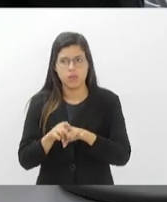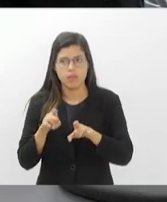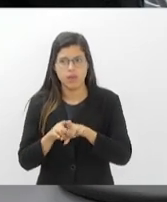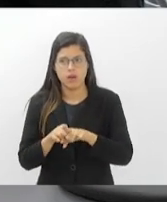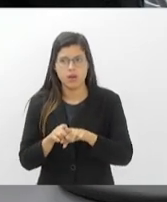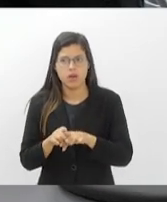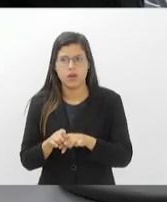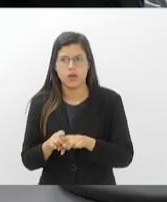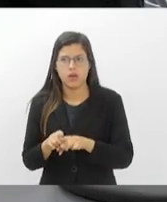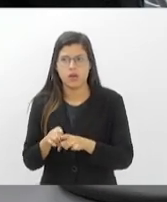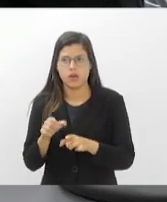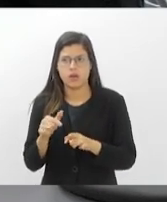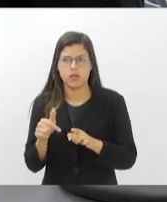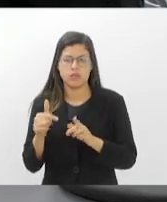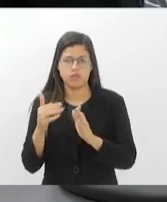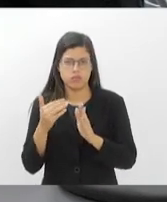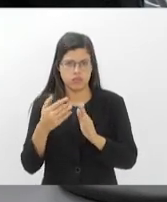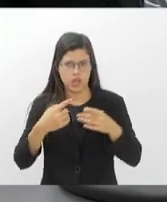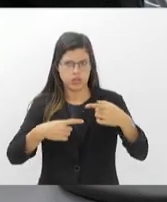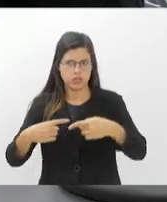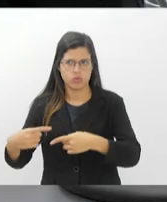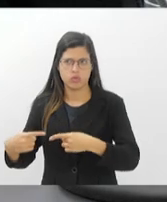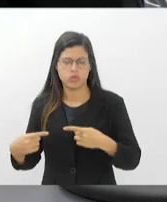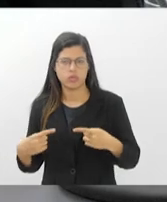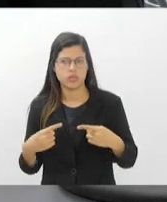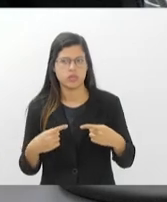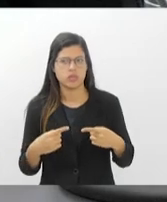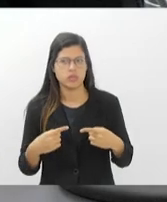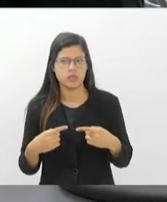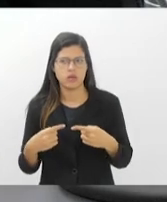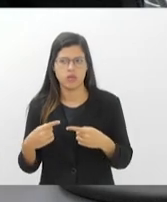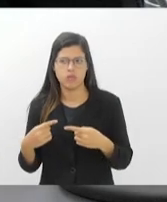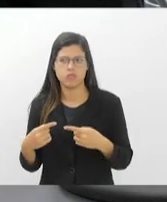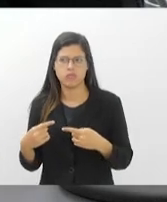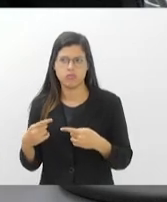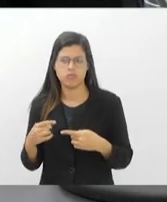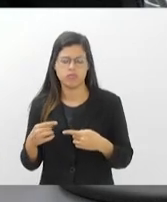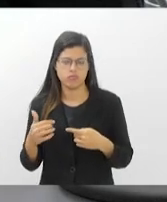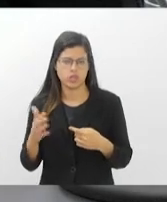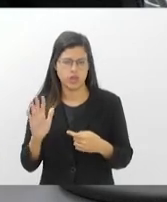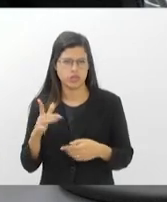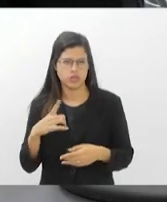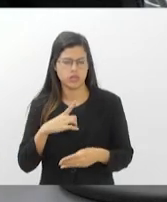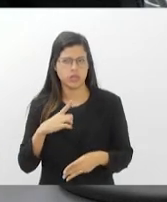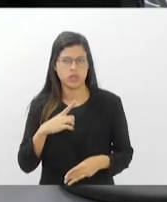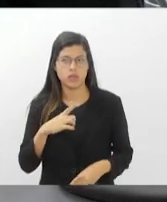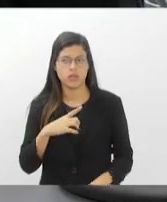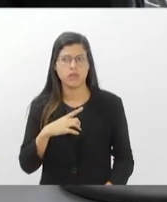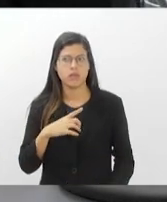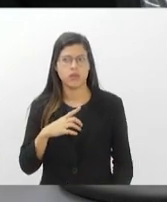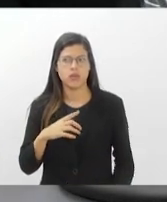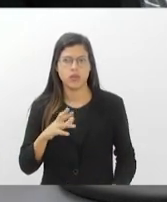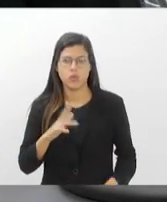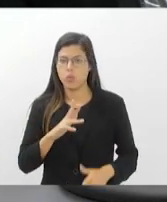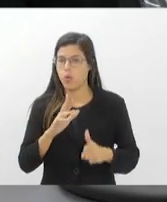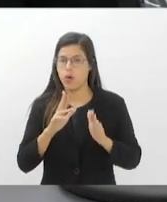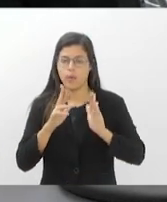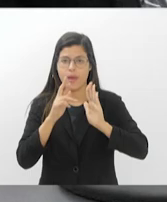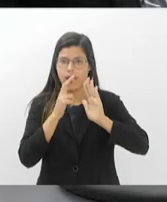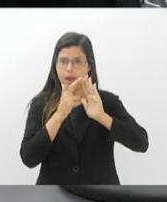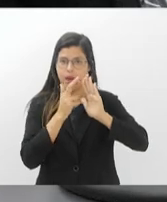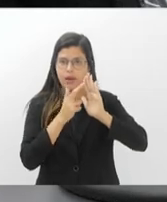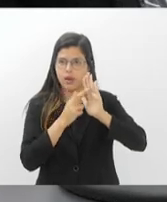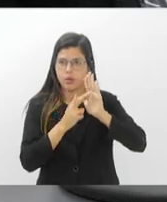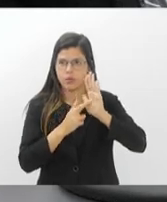foi pauta da discussão, ninguém trouxe aqui por hora esse assunto ao debate, mas não se trata de regulamentar qualquer